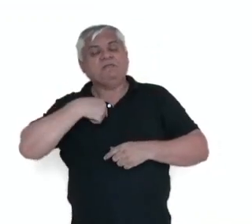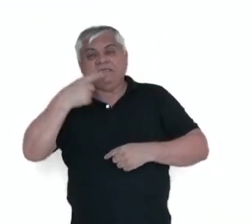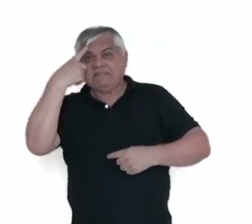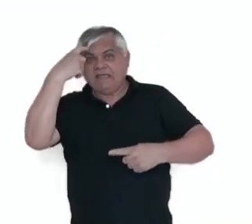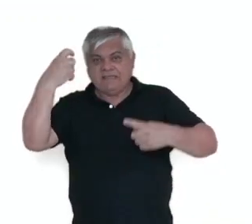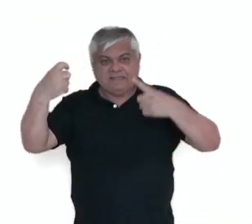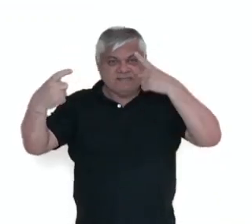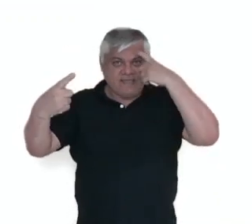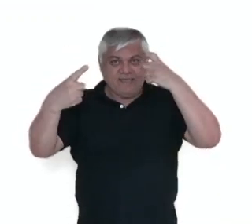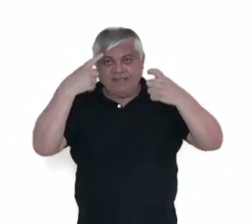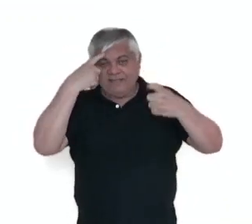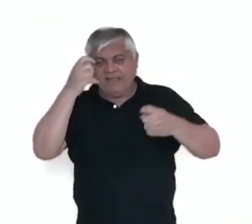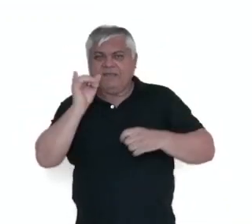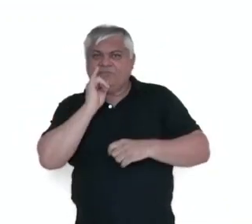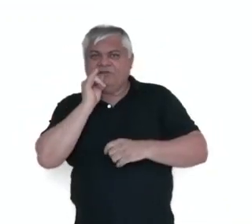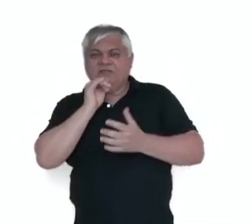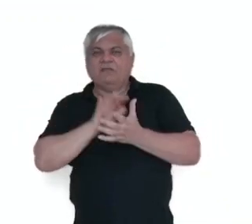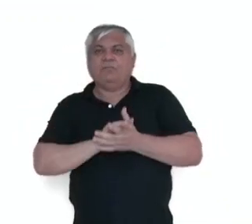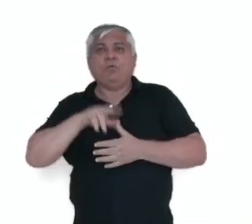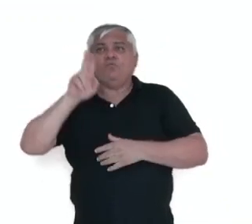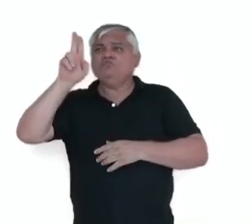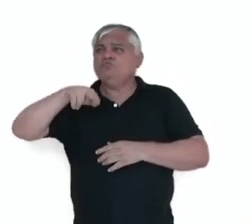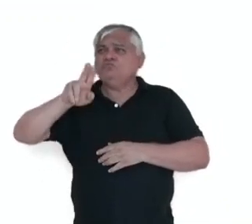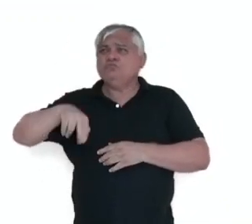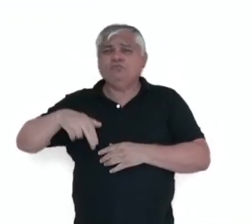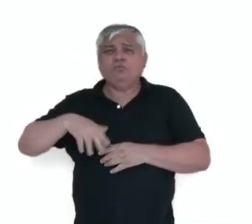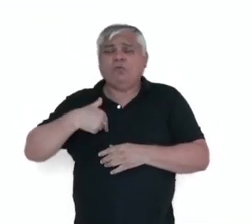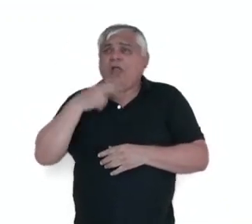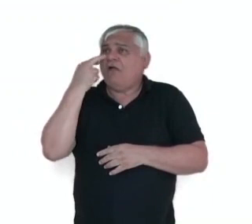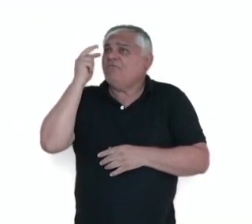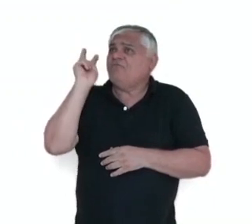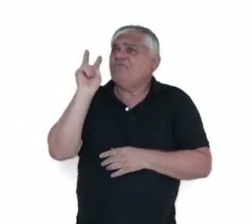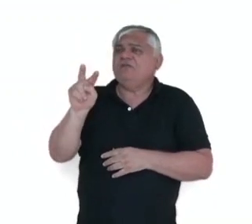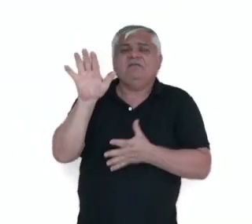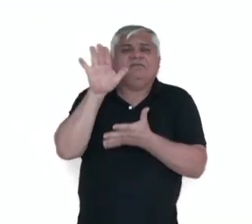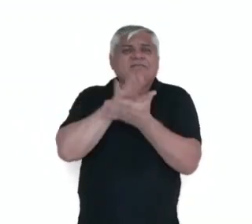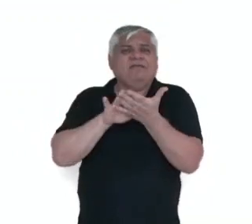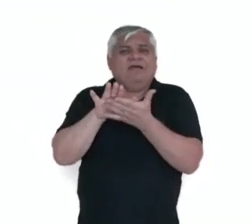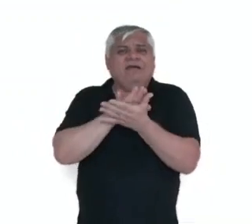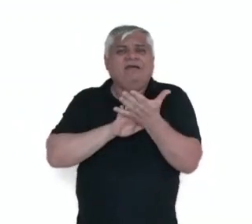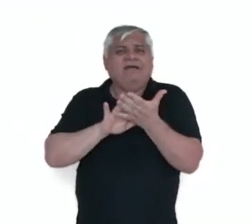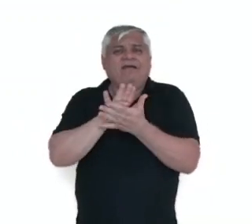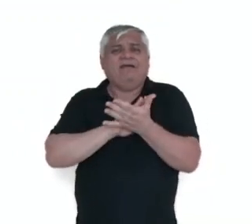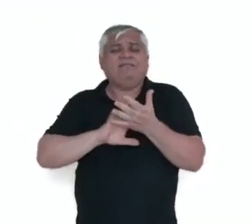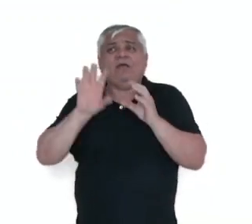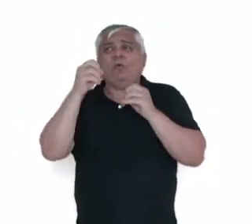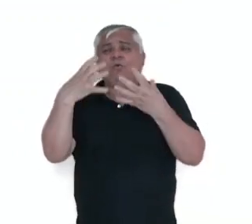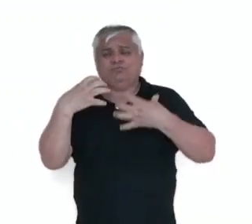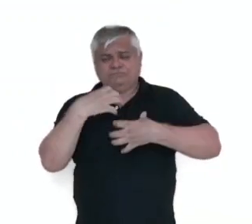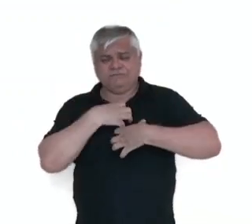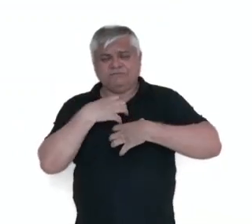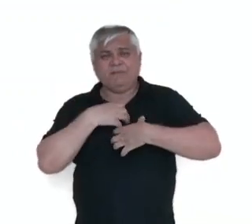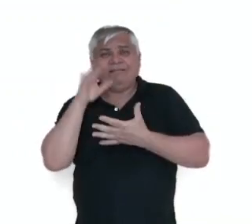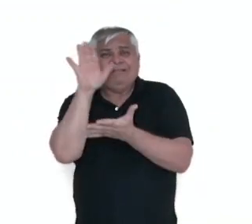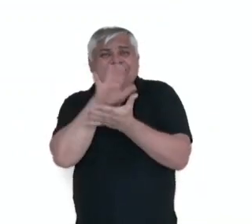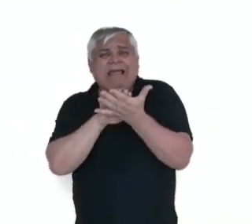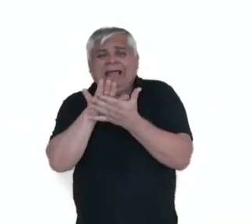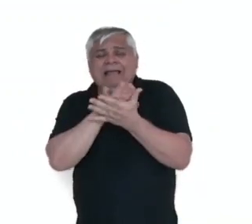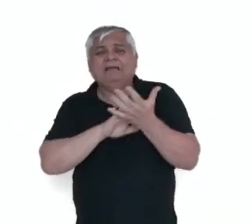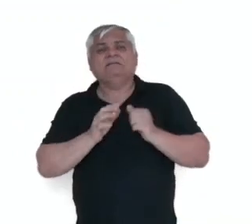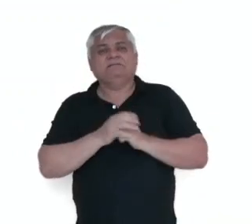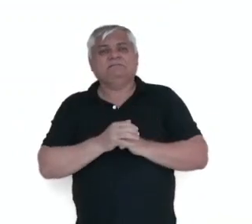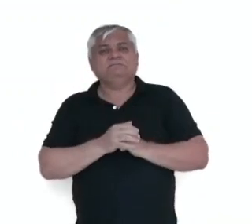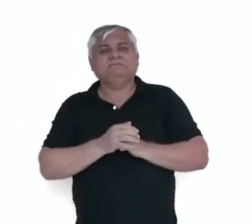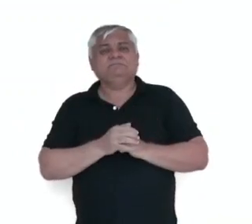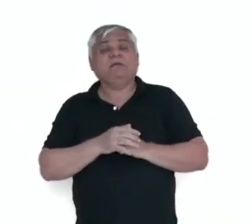ideia de alguma coisa que nunca apareceu aos nossos sentidos externos ou ao sentimento interno, a conclusão